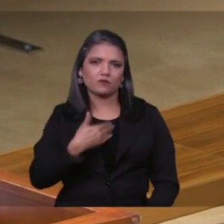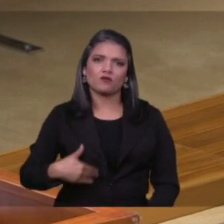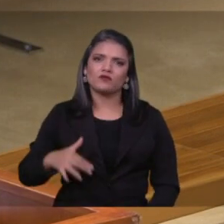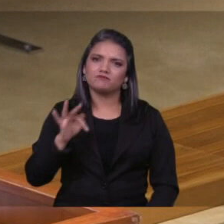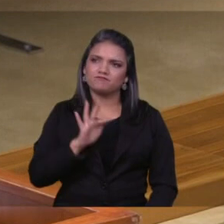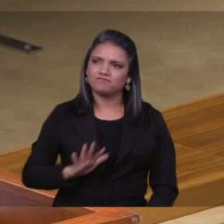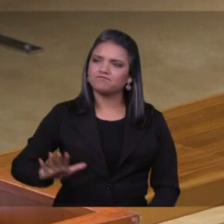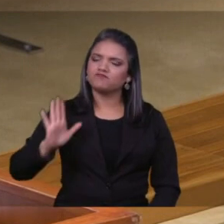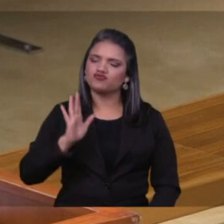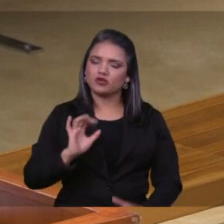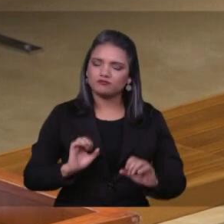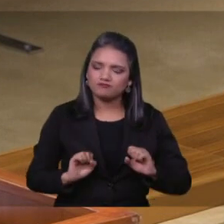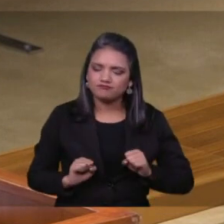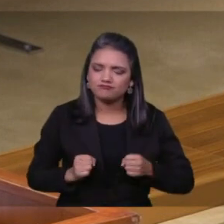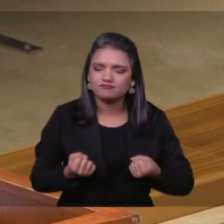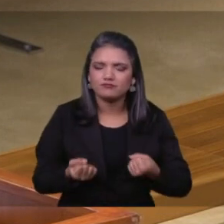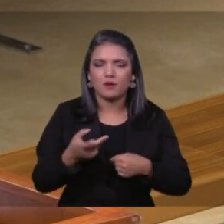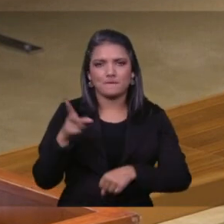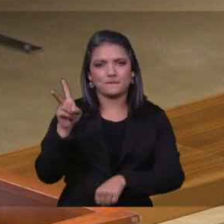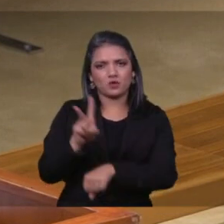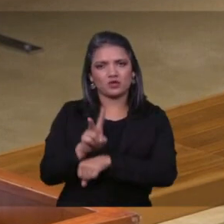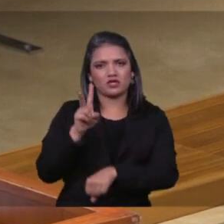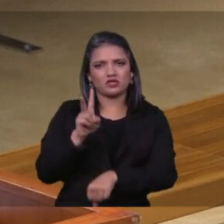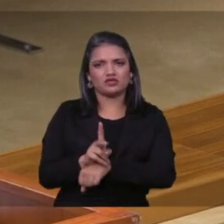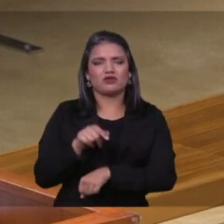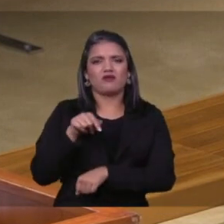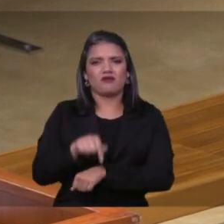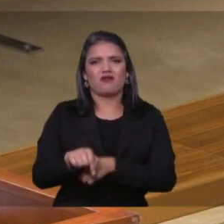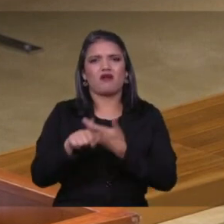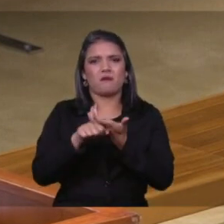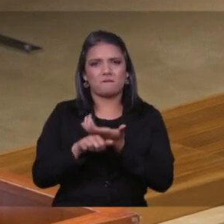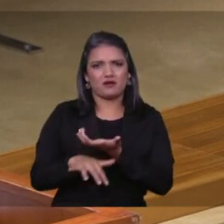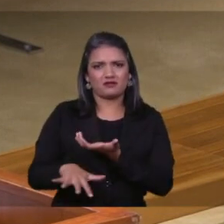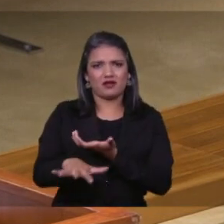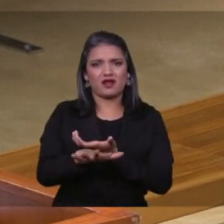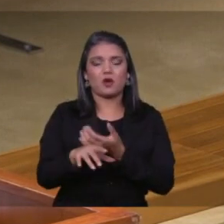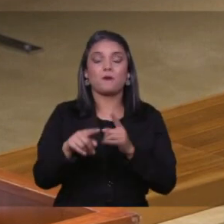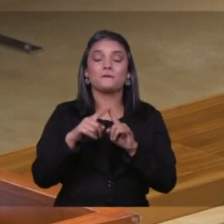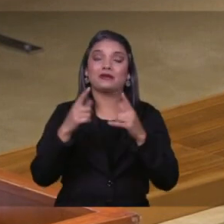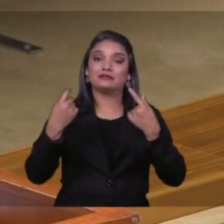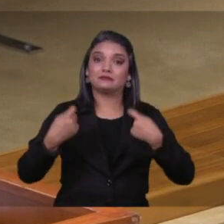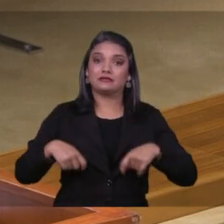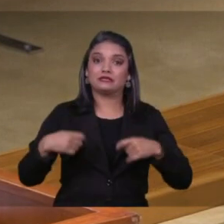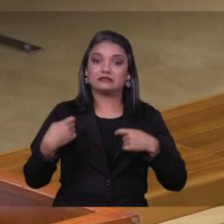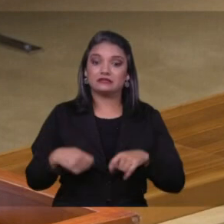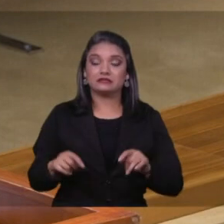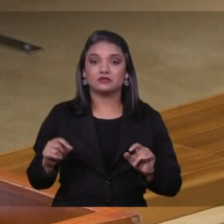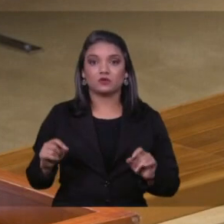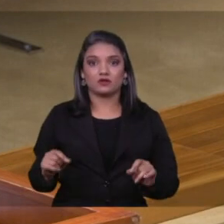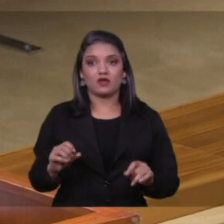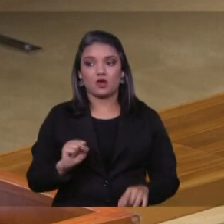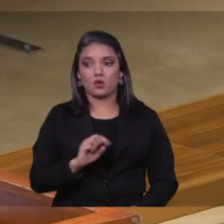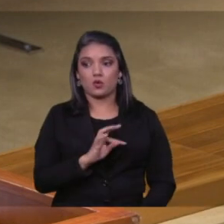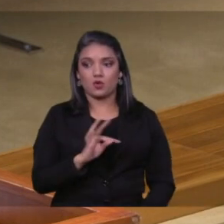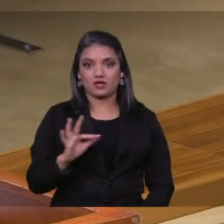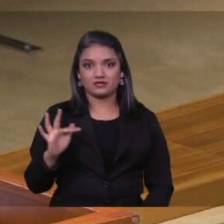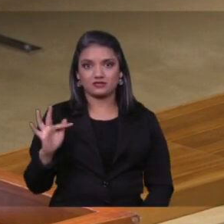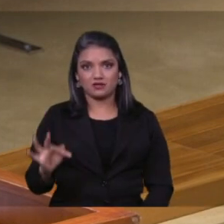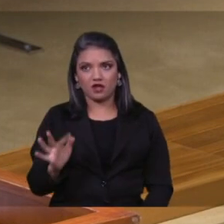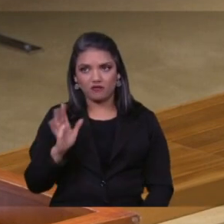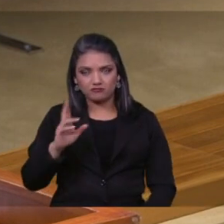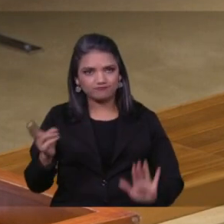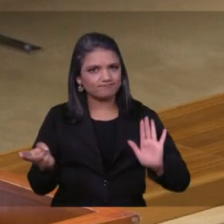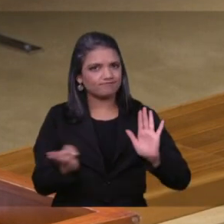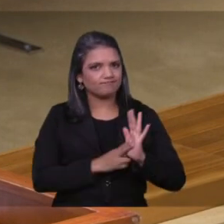favor do bioma do Pantanal, remanesce a essencial necessidade de que o Supremo reconheça o estado de